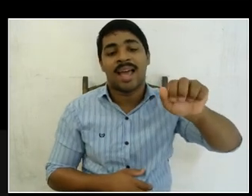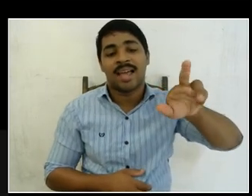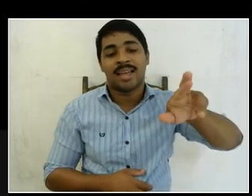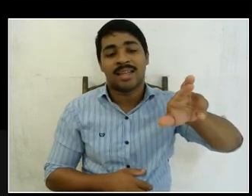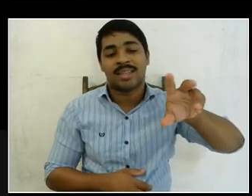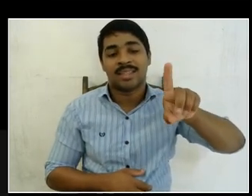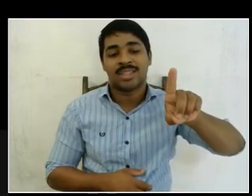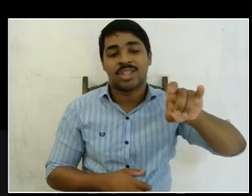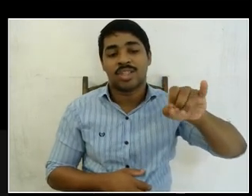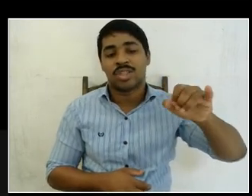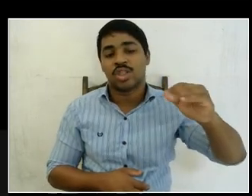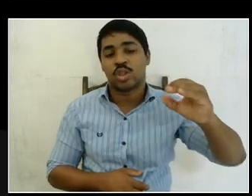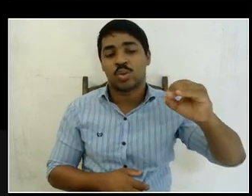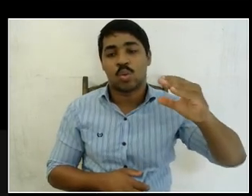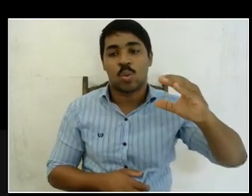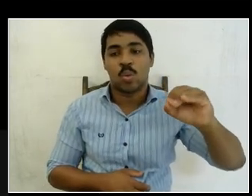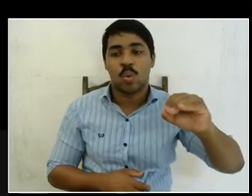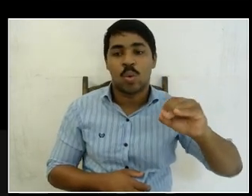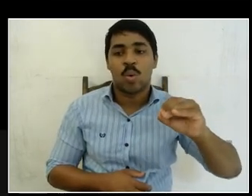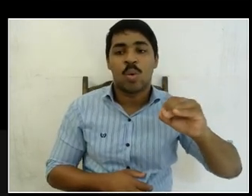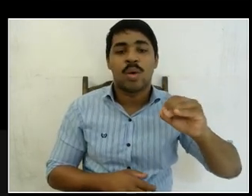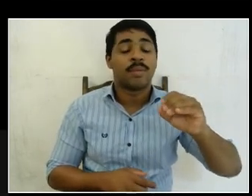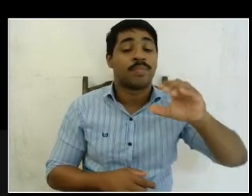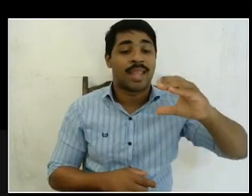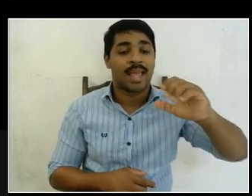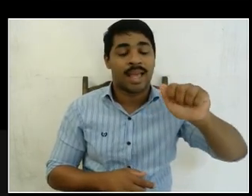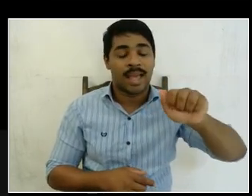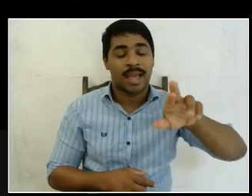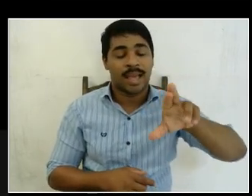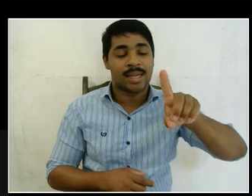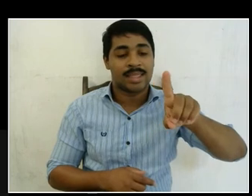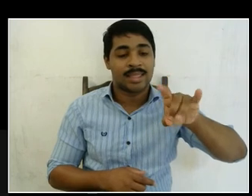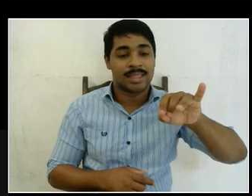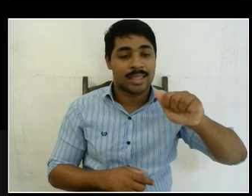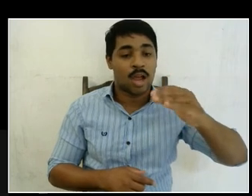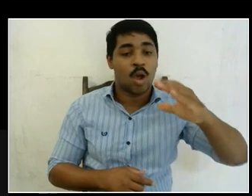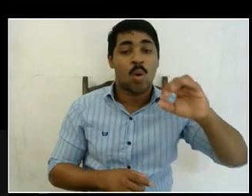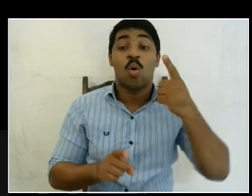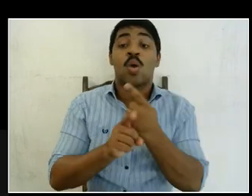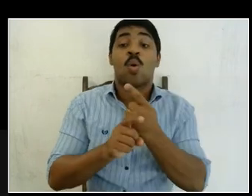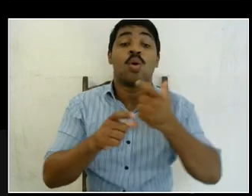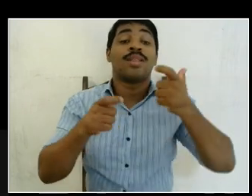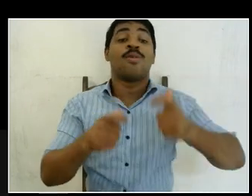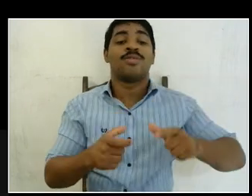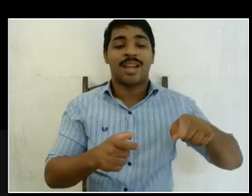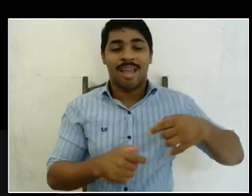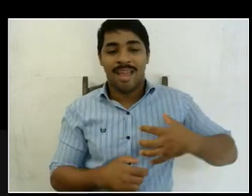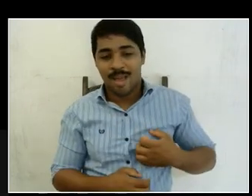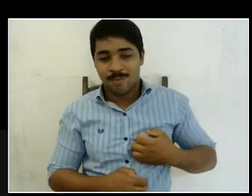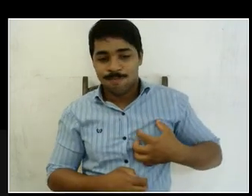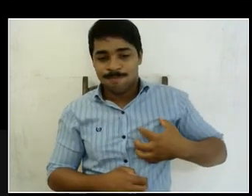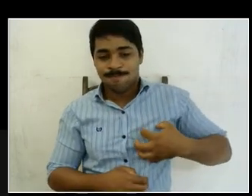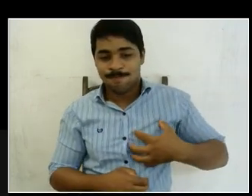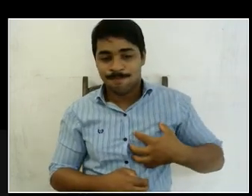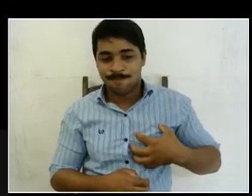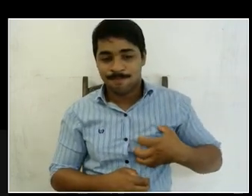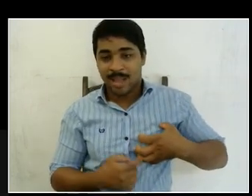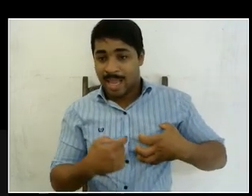nosso coração. Então, ele forma o coração. O tecido muscular estriado esquelético, ele vai ser